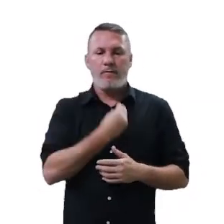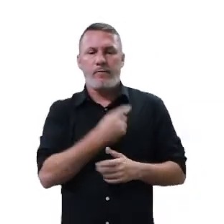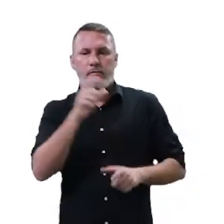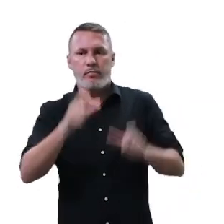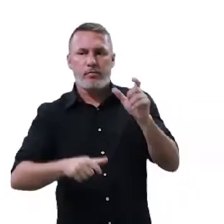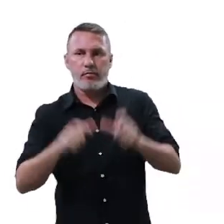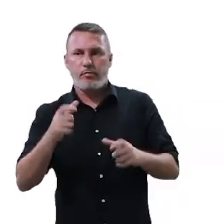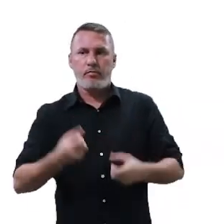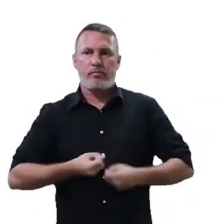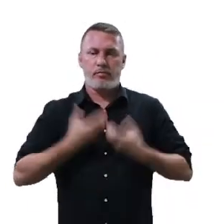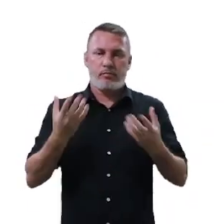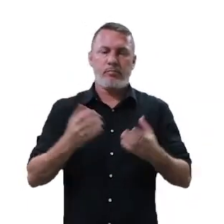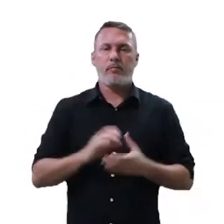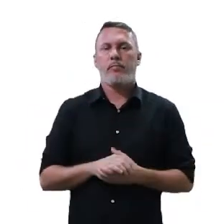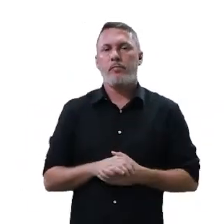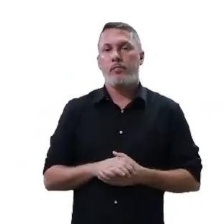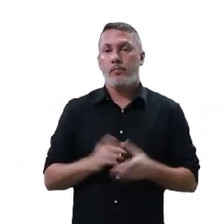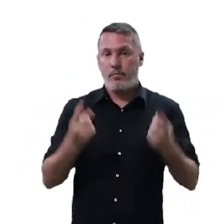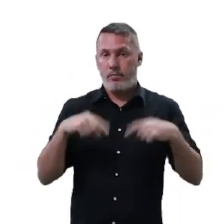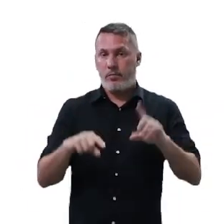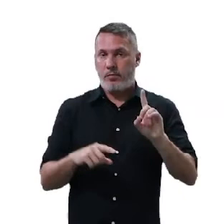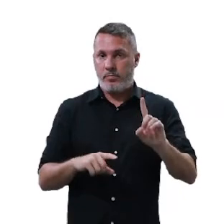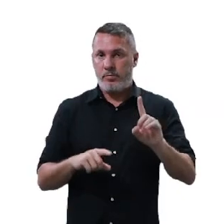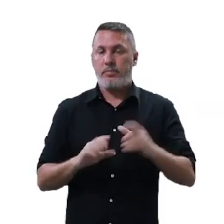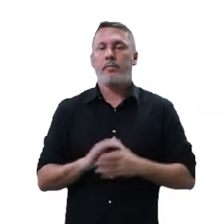dos valores e da vida virtuosa.